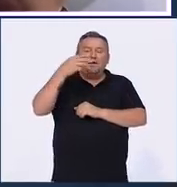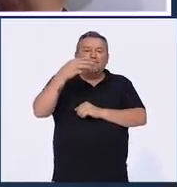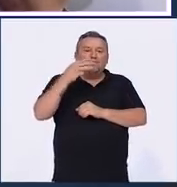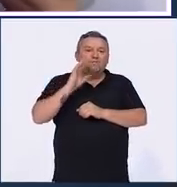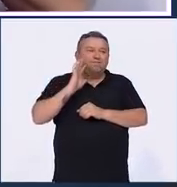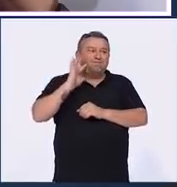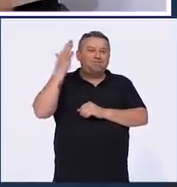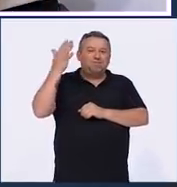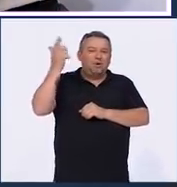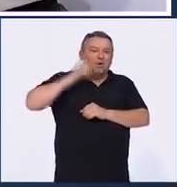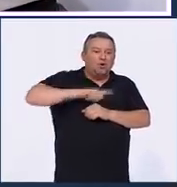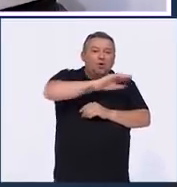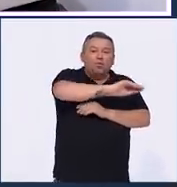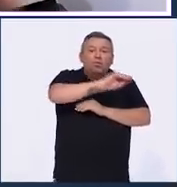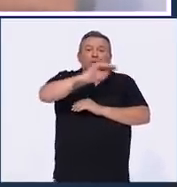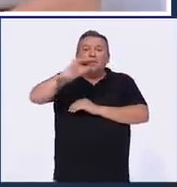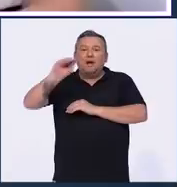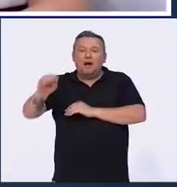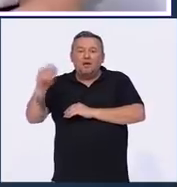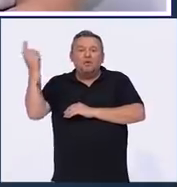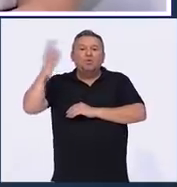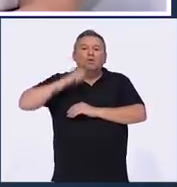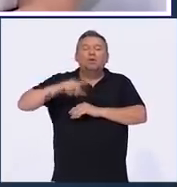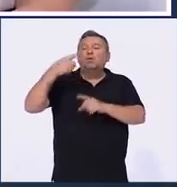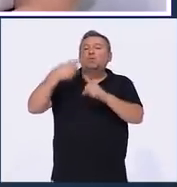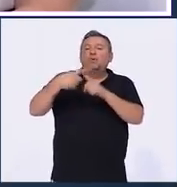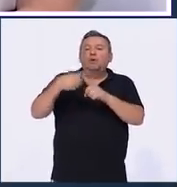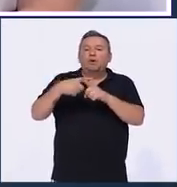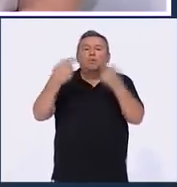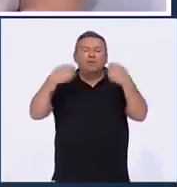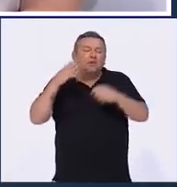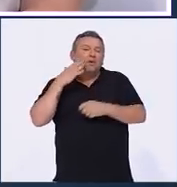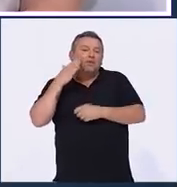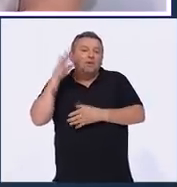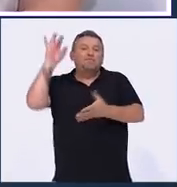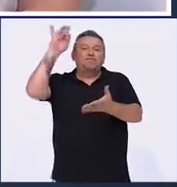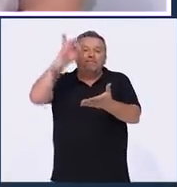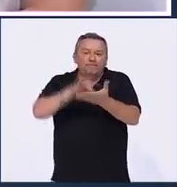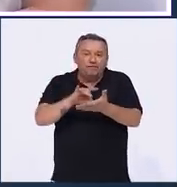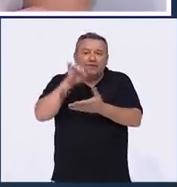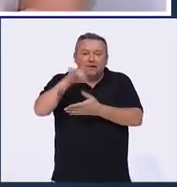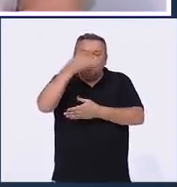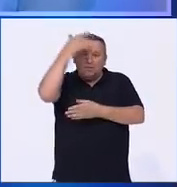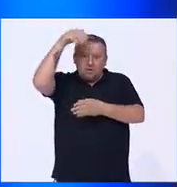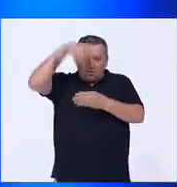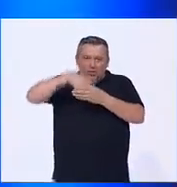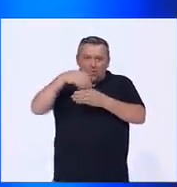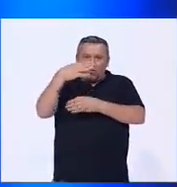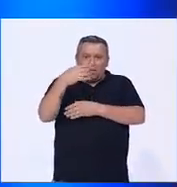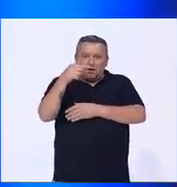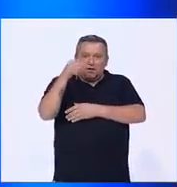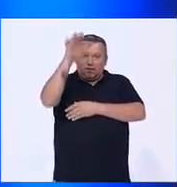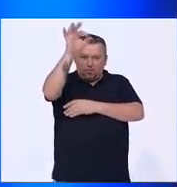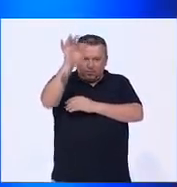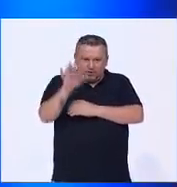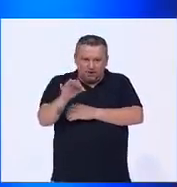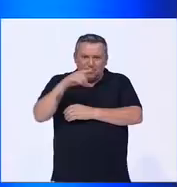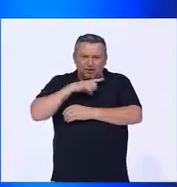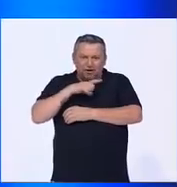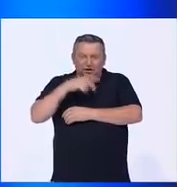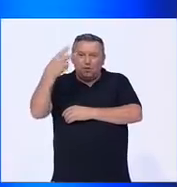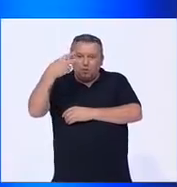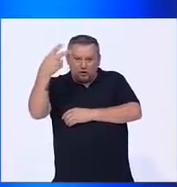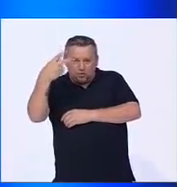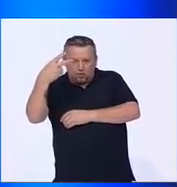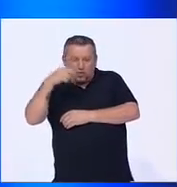não conseguiu se estabelecer. Por quê? É preciso exatamente que esse eleitor, esses 47% que teriam no segundo